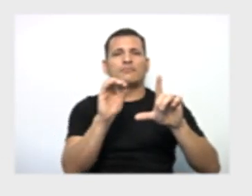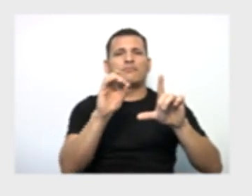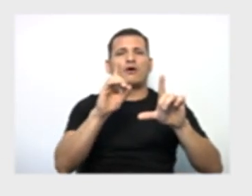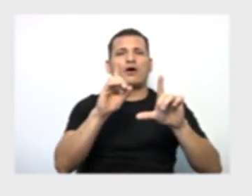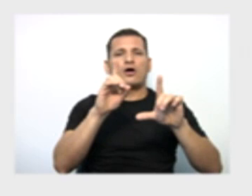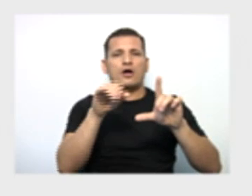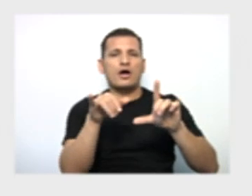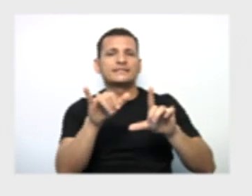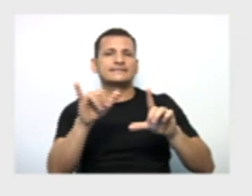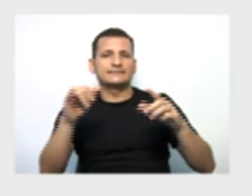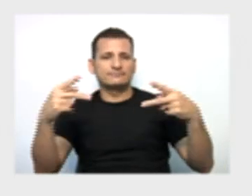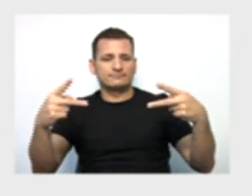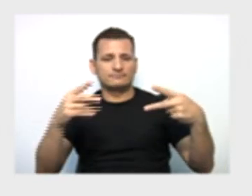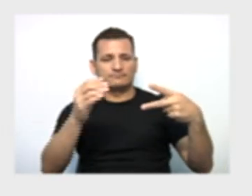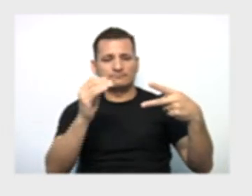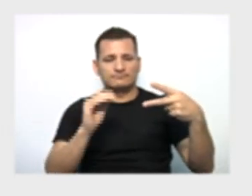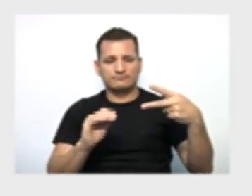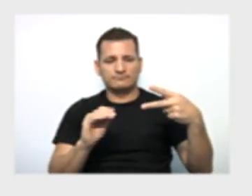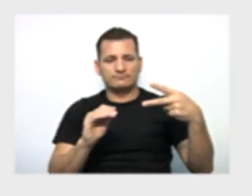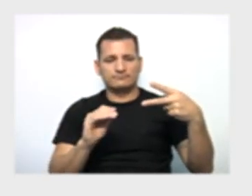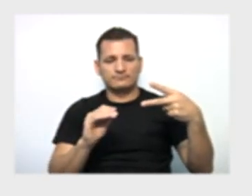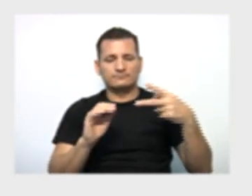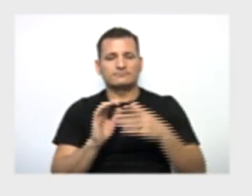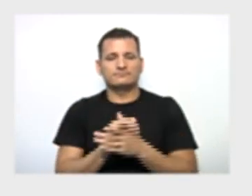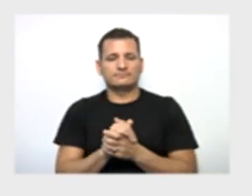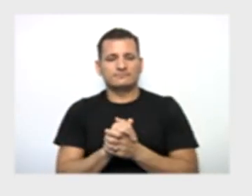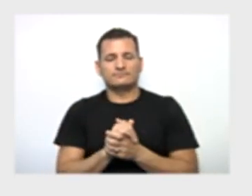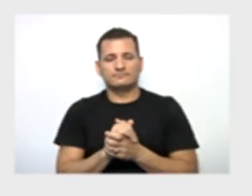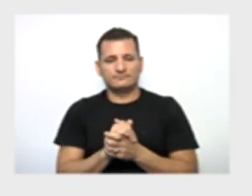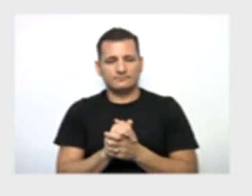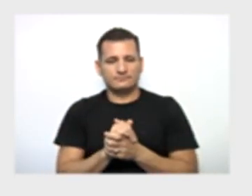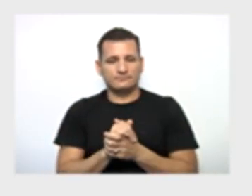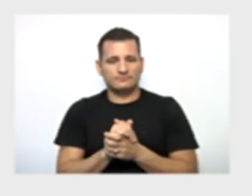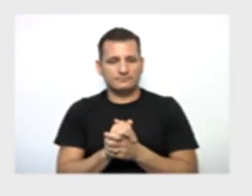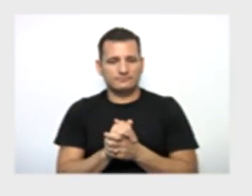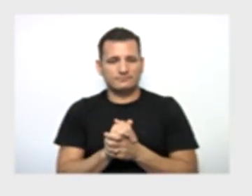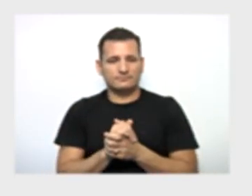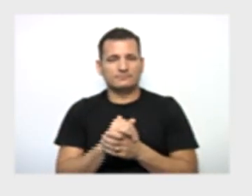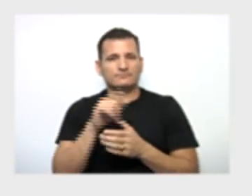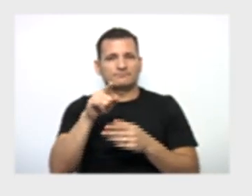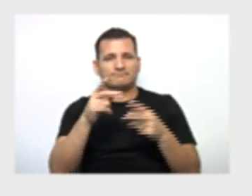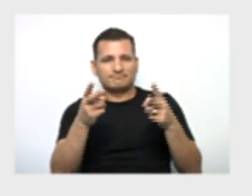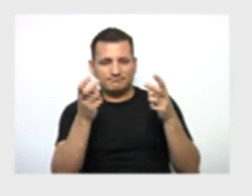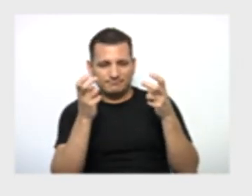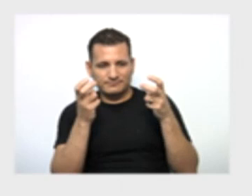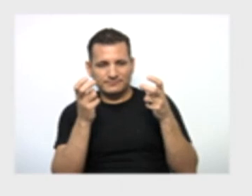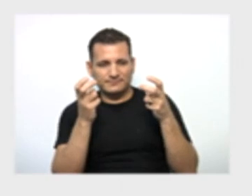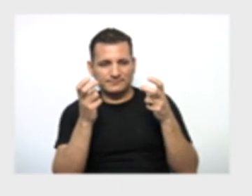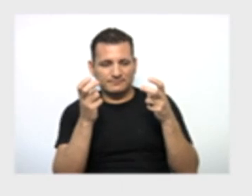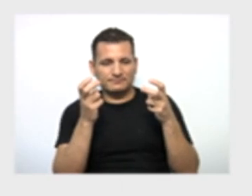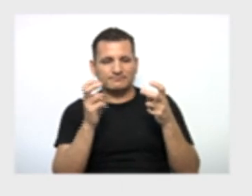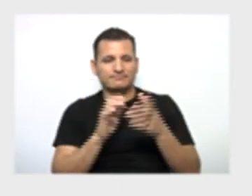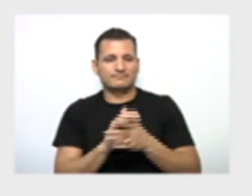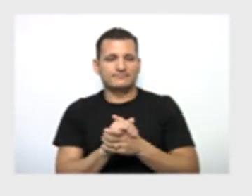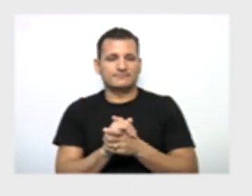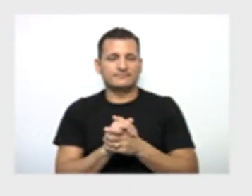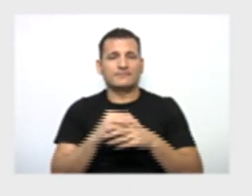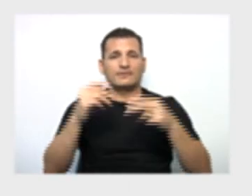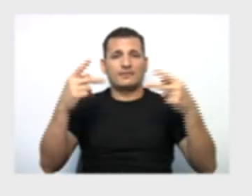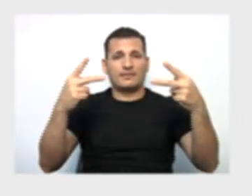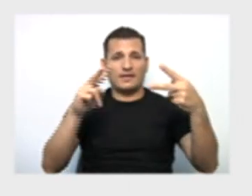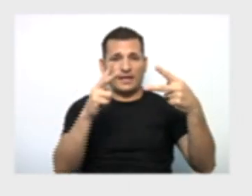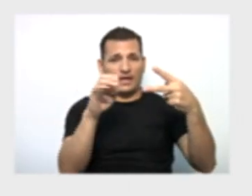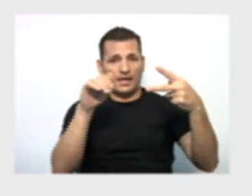aqui, logo depois do body, ó, o H1. Então, perceba que eu tirei do nosso cabeçalho, do